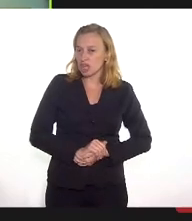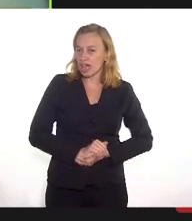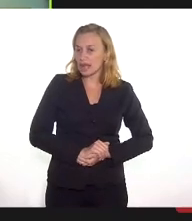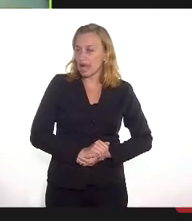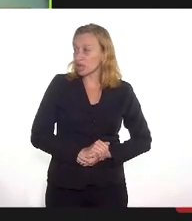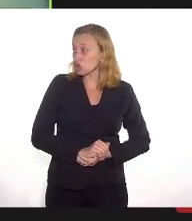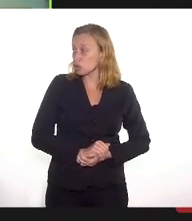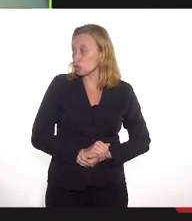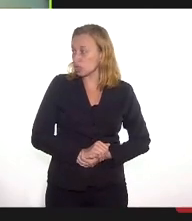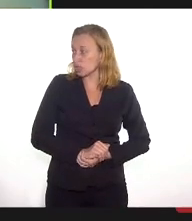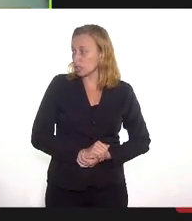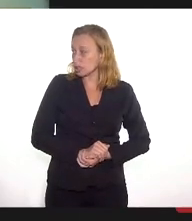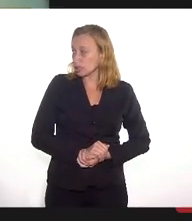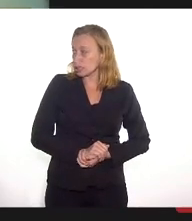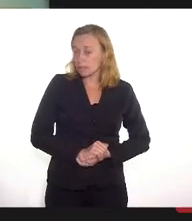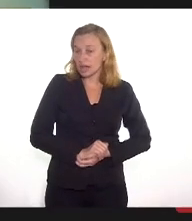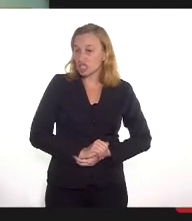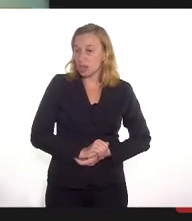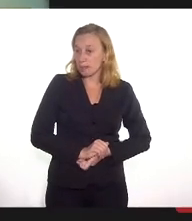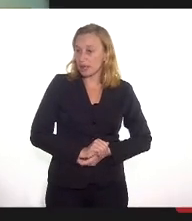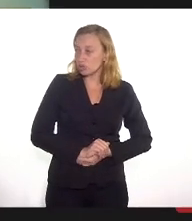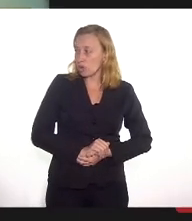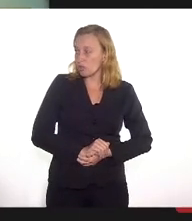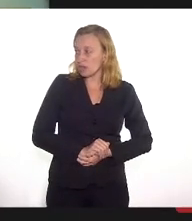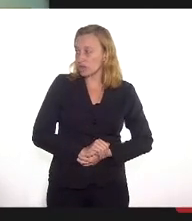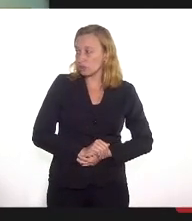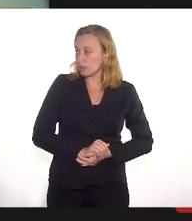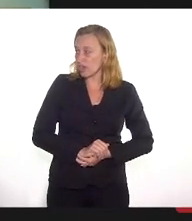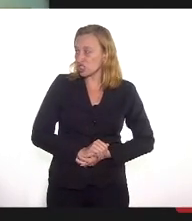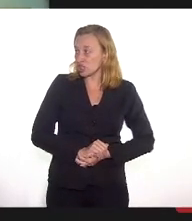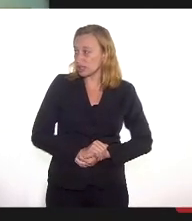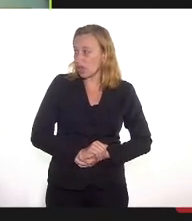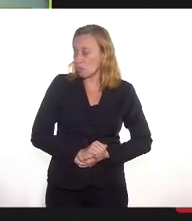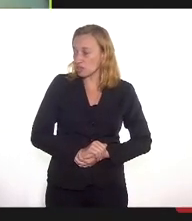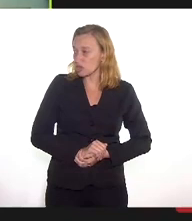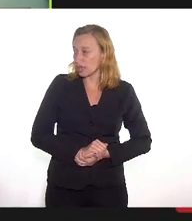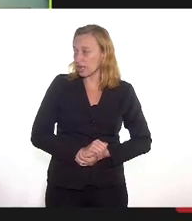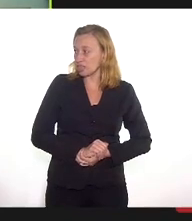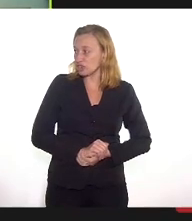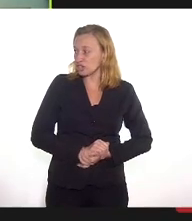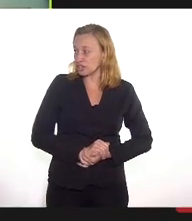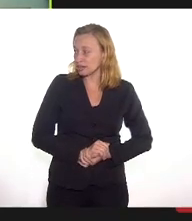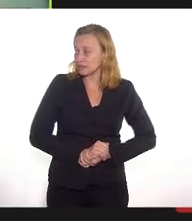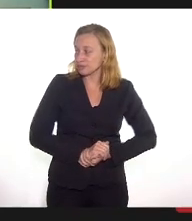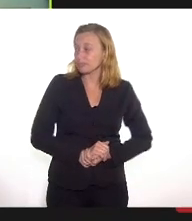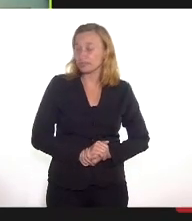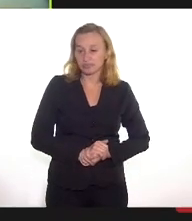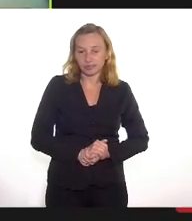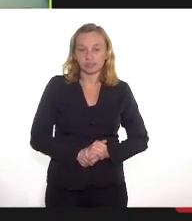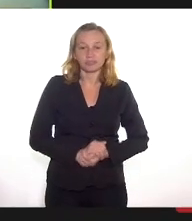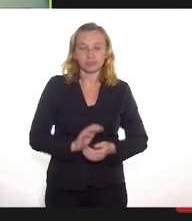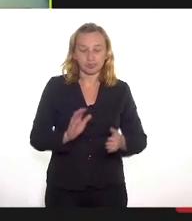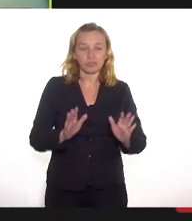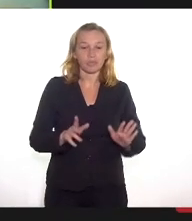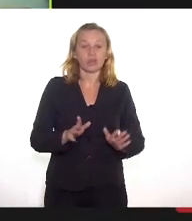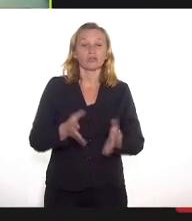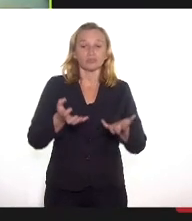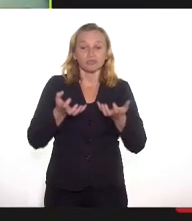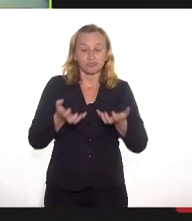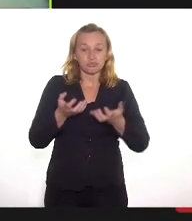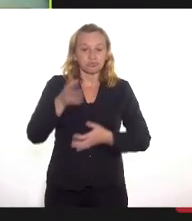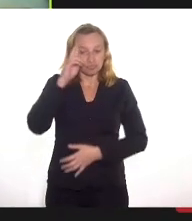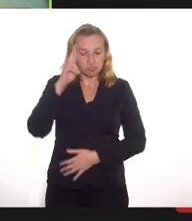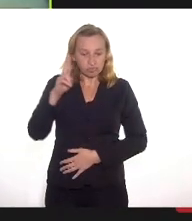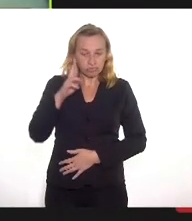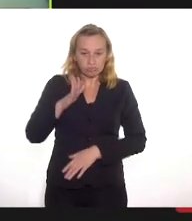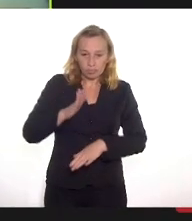acho eu tô mago voltou vou pipa a gente vai fazer mais uma rodada de intervenção mas eu queria que